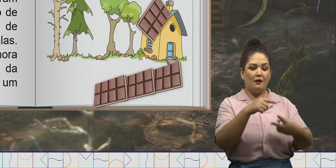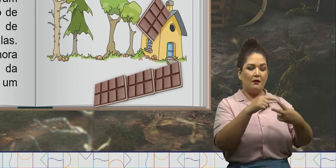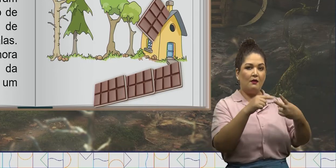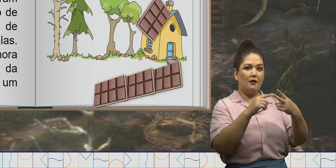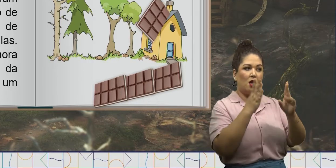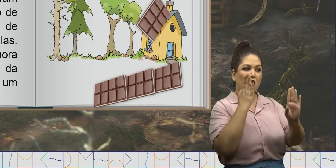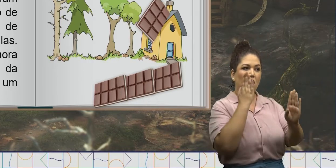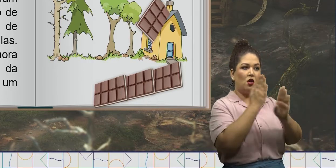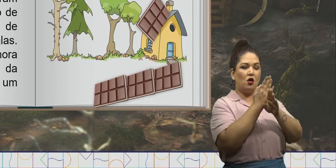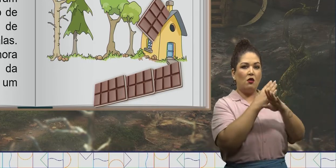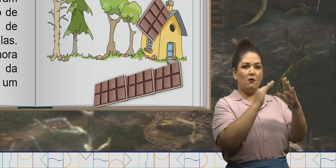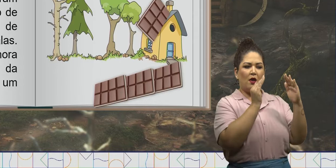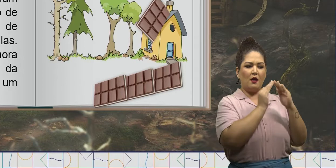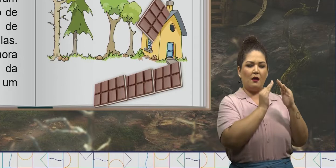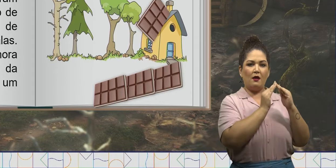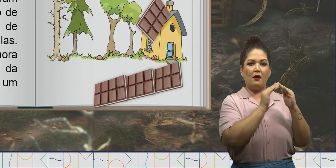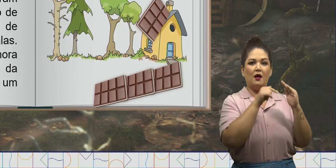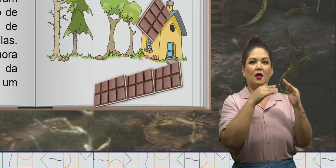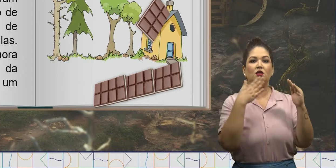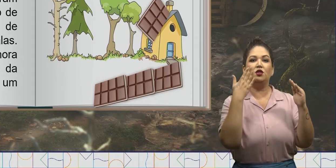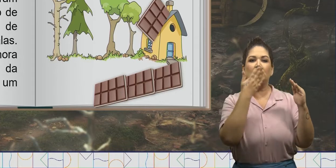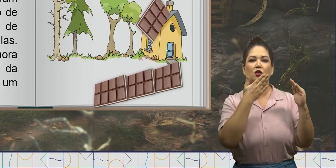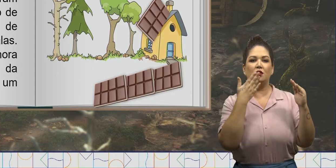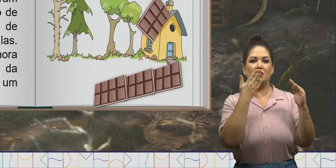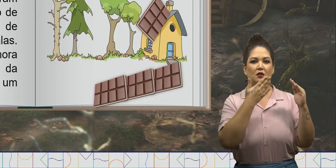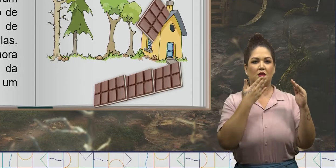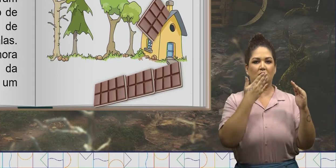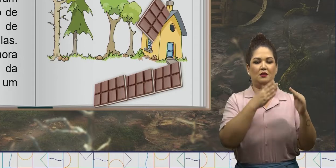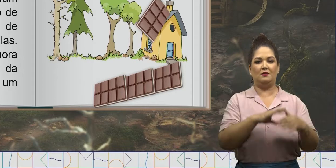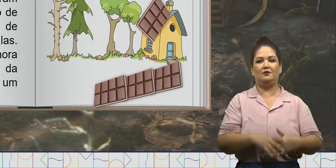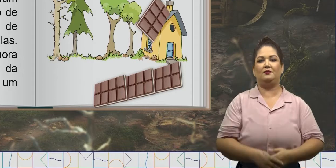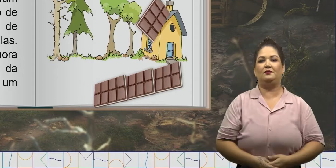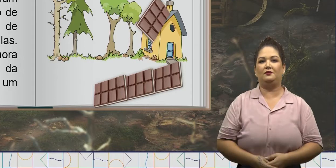uma casinha feita toda de doces.